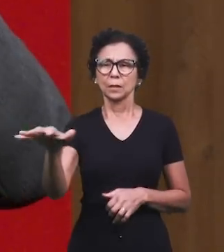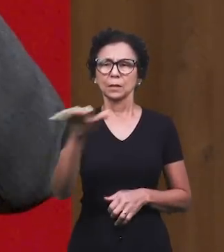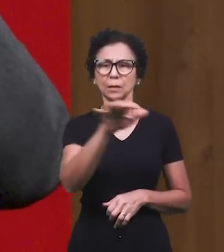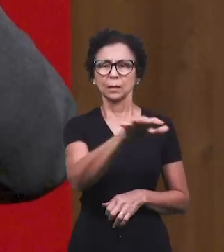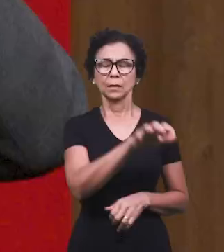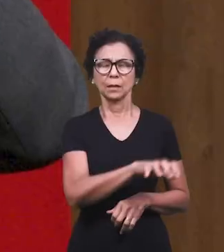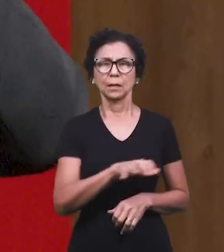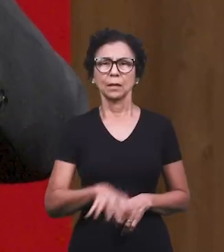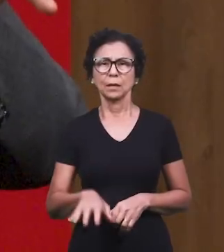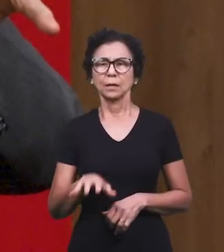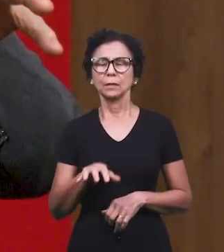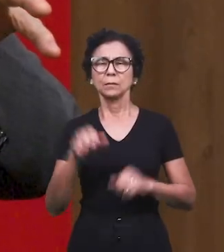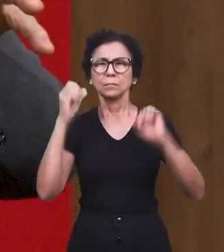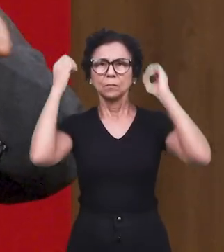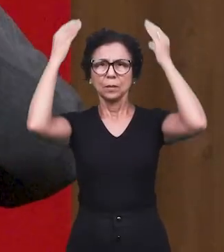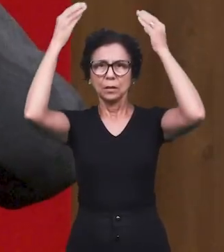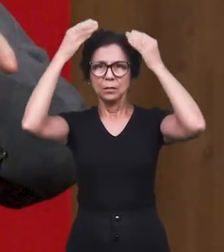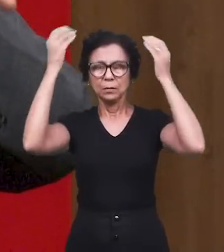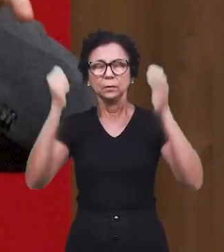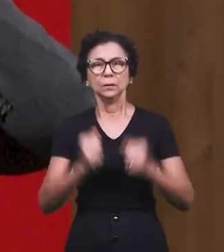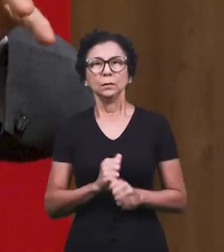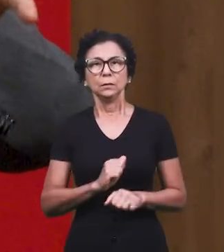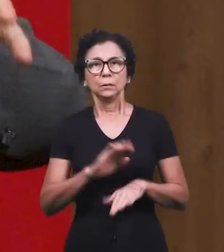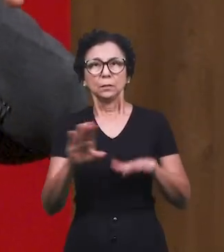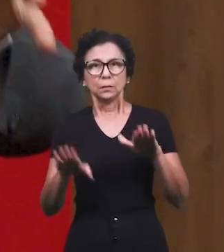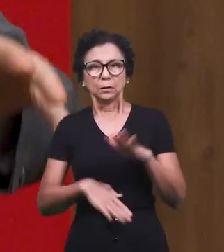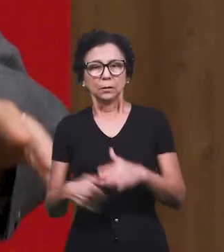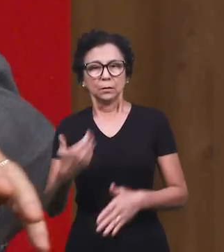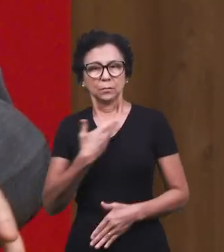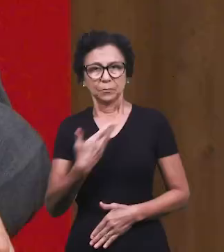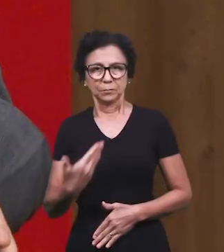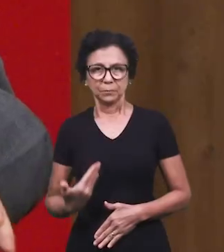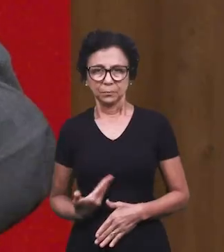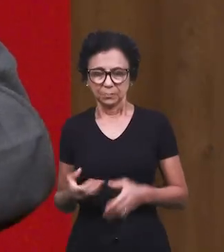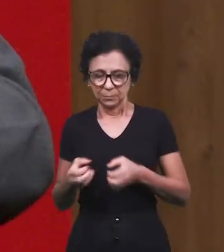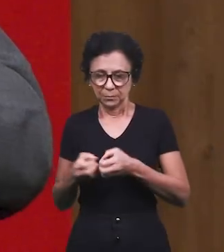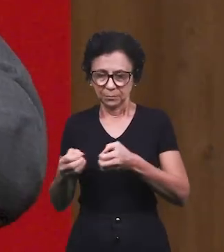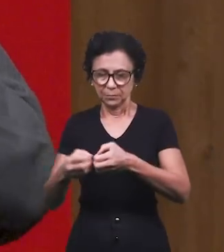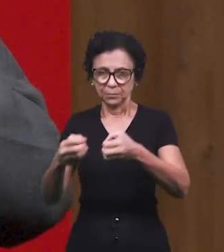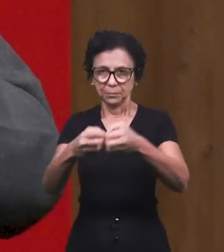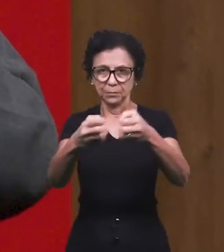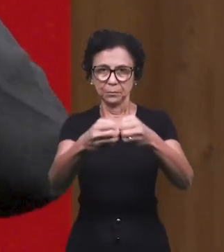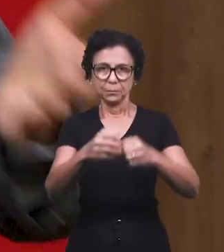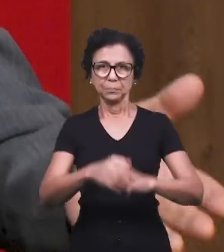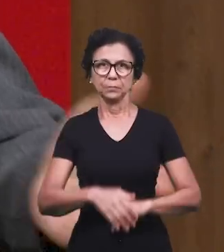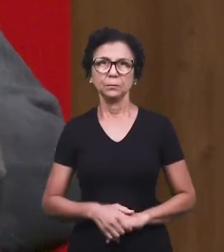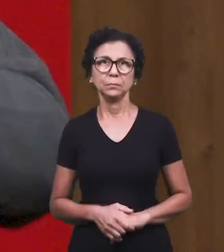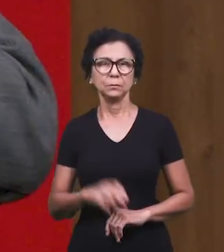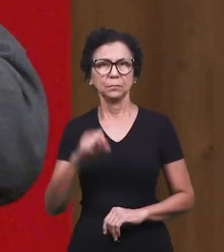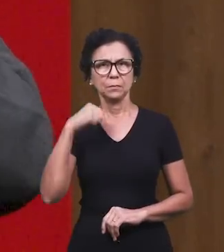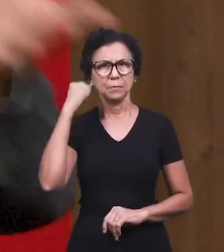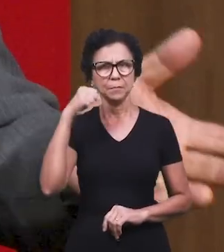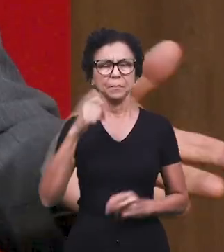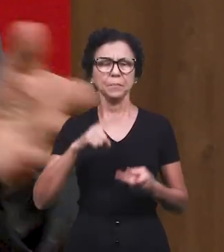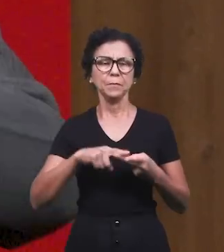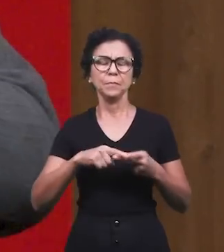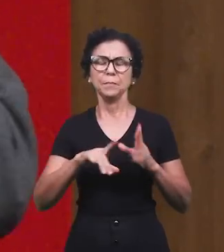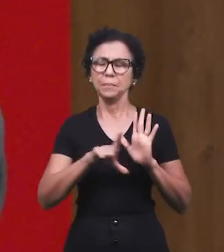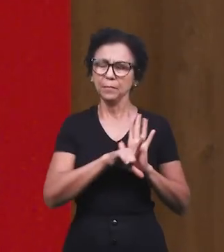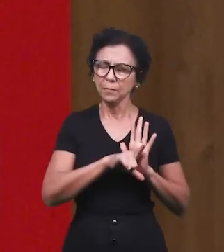reis ainda tinham debaixo dele os governadores das províncias. Então tinha um senado, tinha